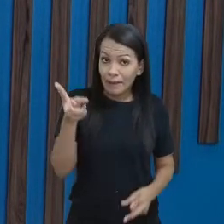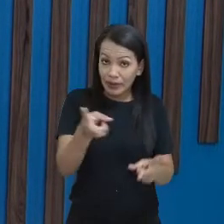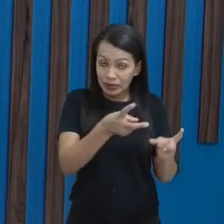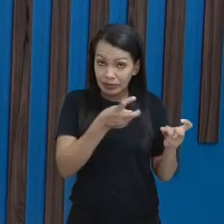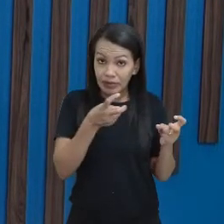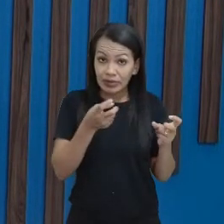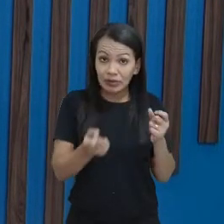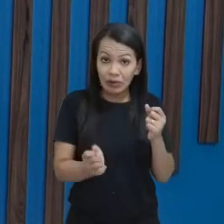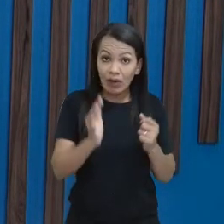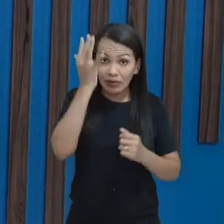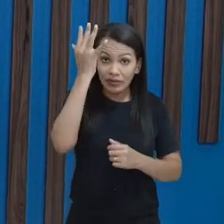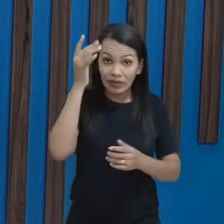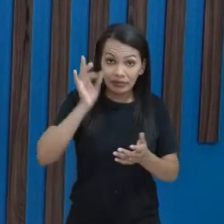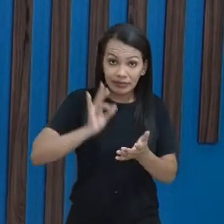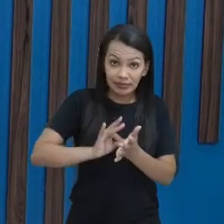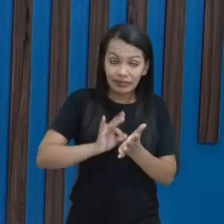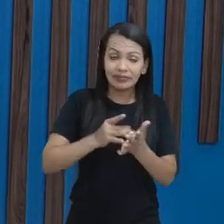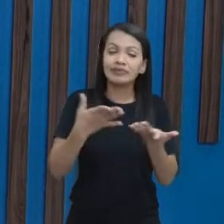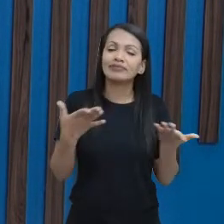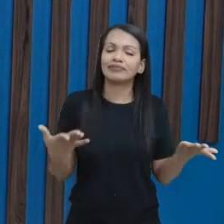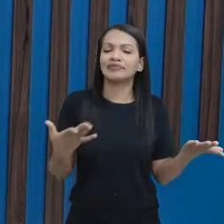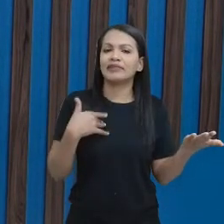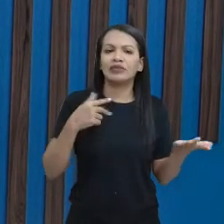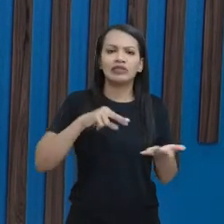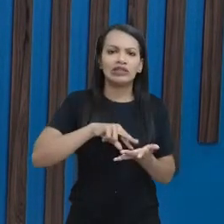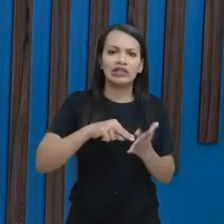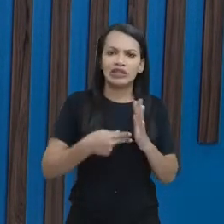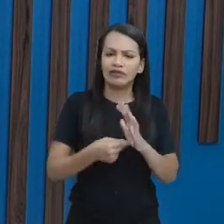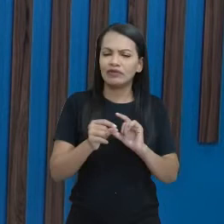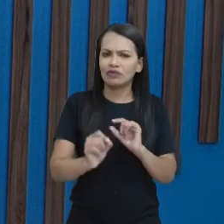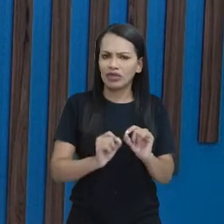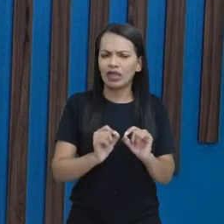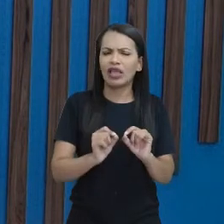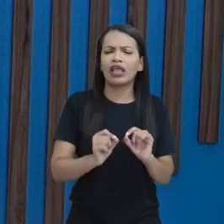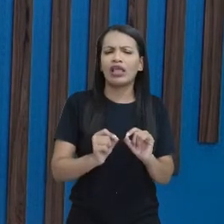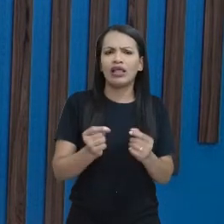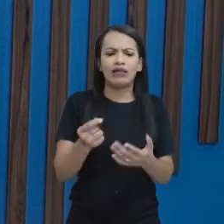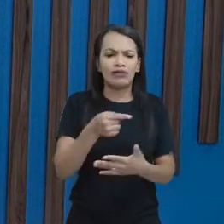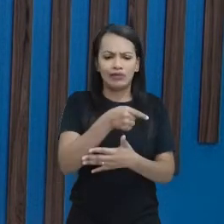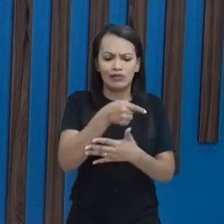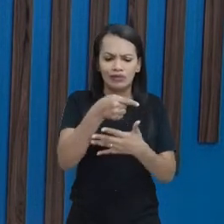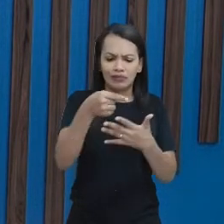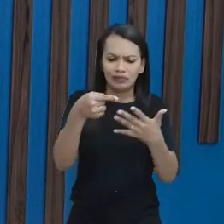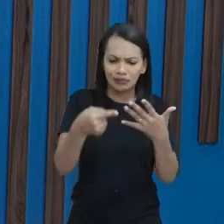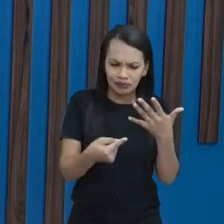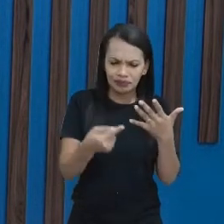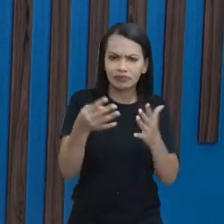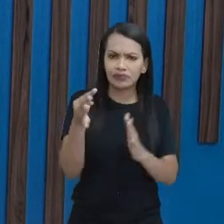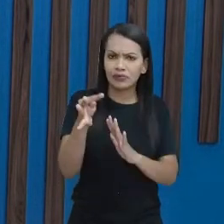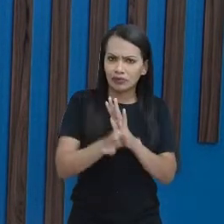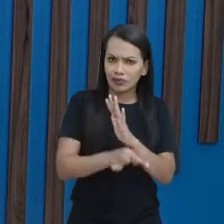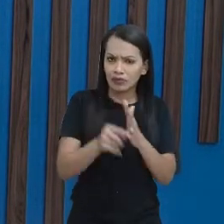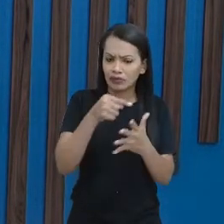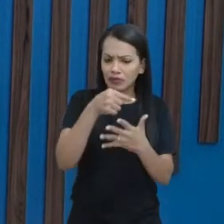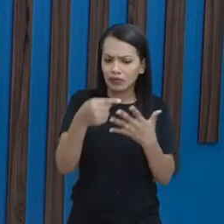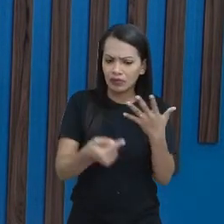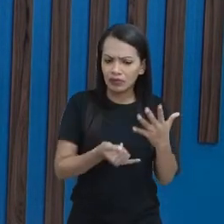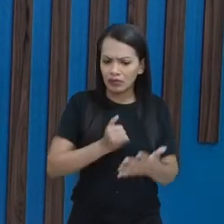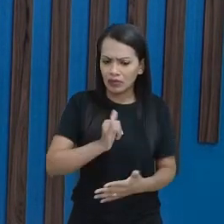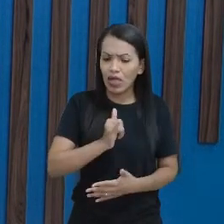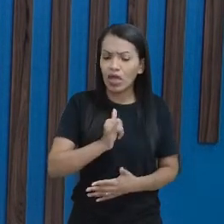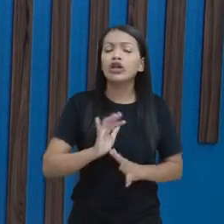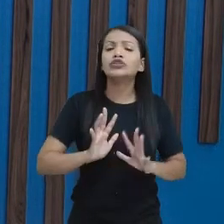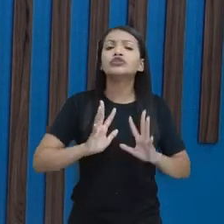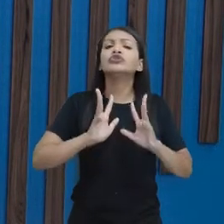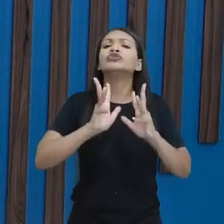acontece às vezes isso? Significa dizer que nenhum elemento no texto, nenhum elemento na narrativa é em vão.